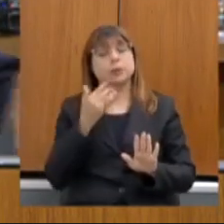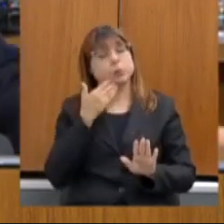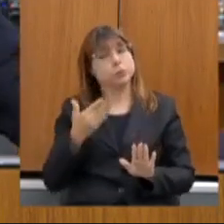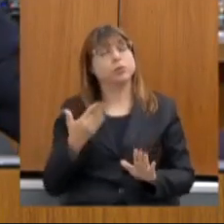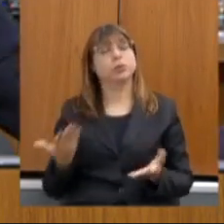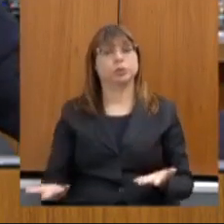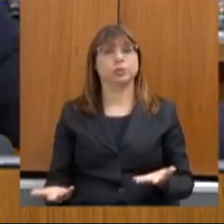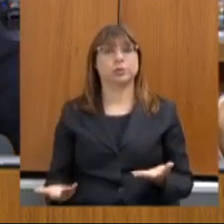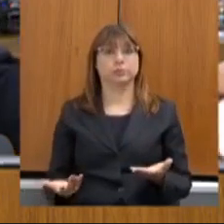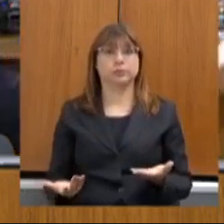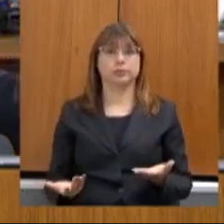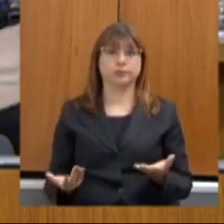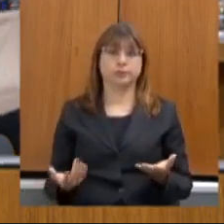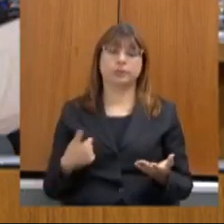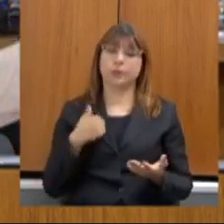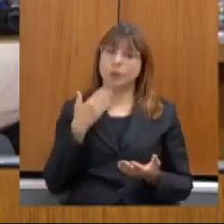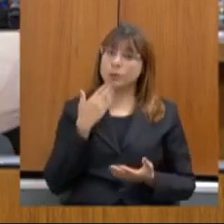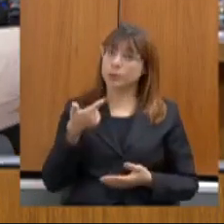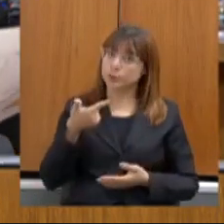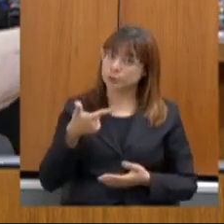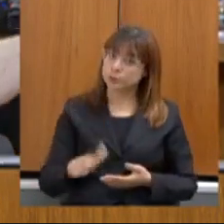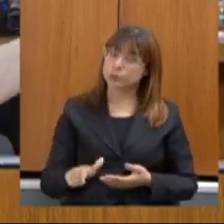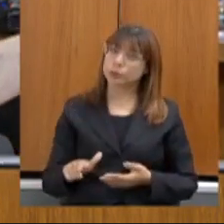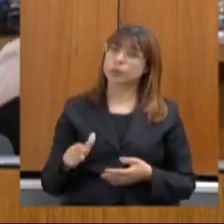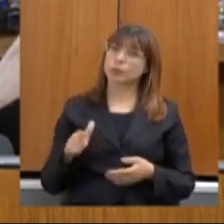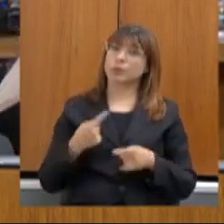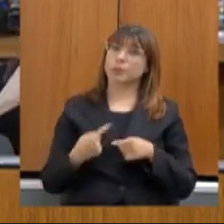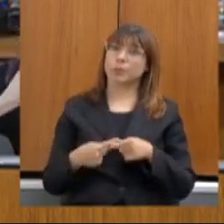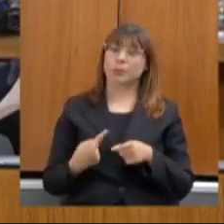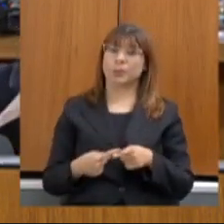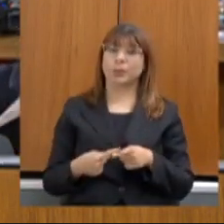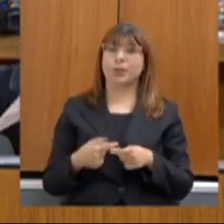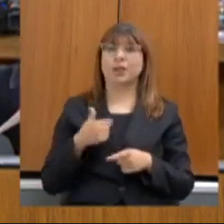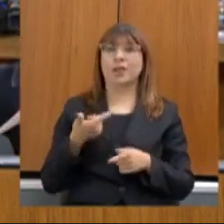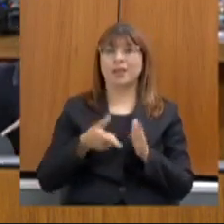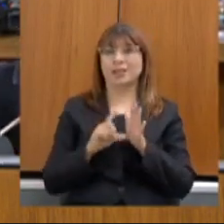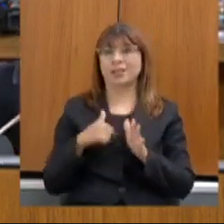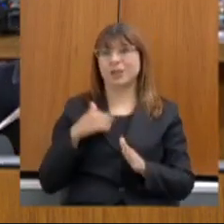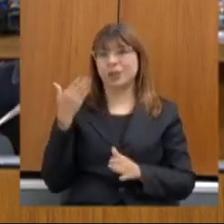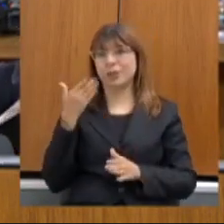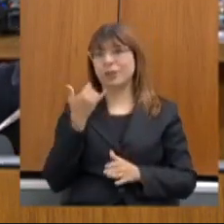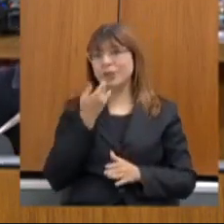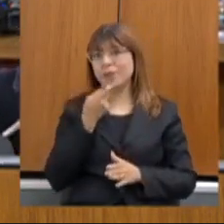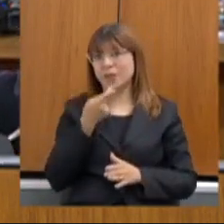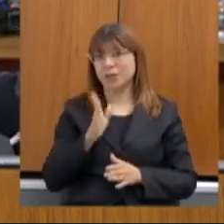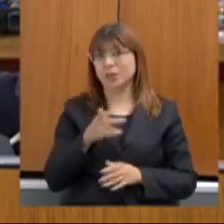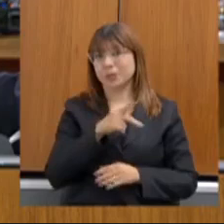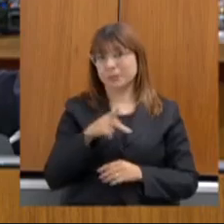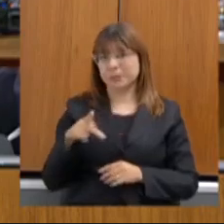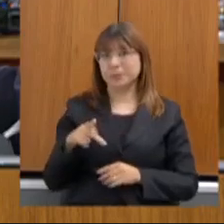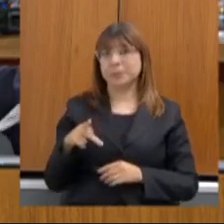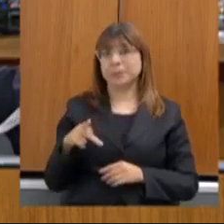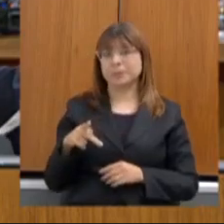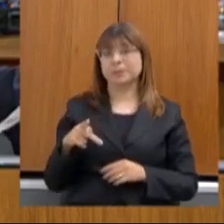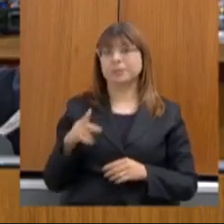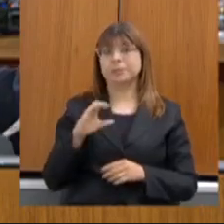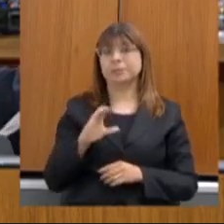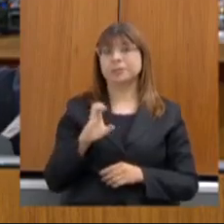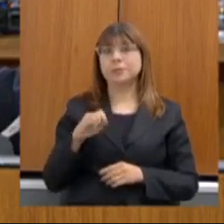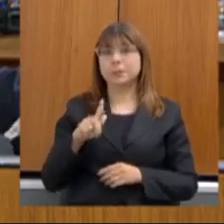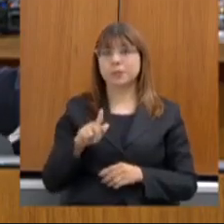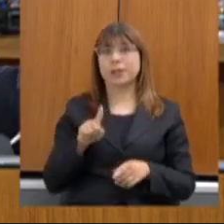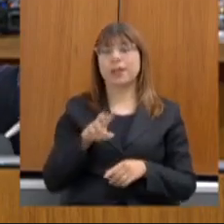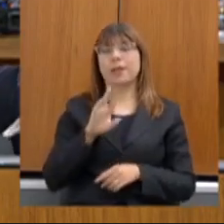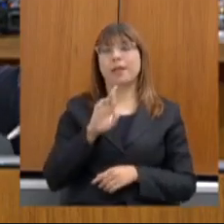expedida aí e eu peço mais uma vez também que eu já tinha falado com o nosso presidente da Cemig